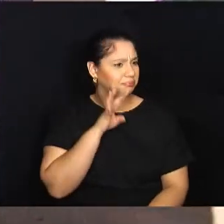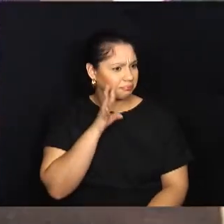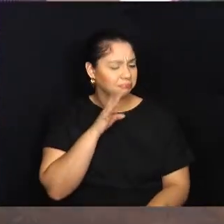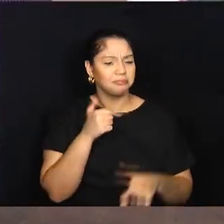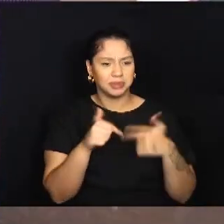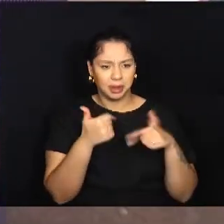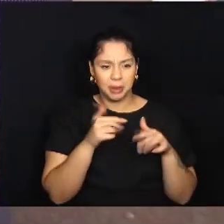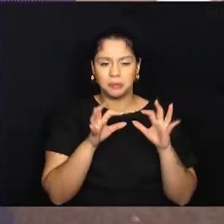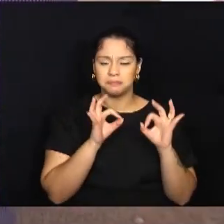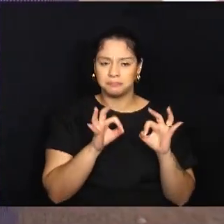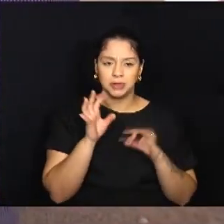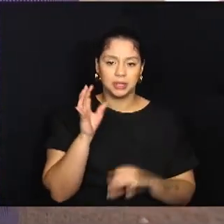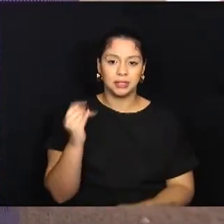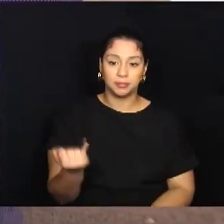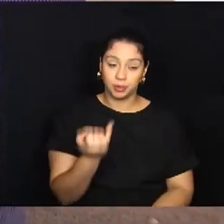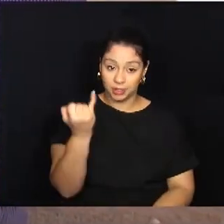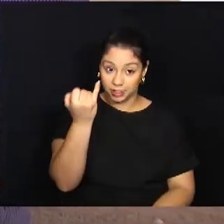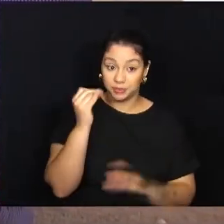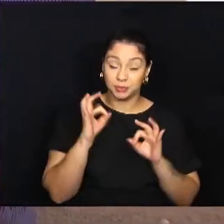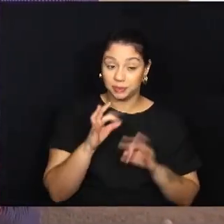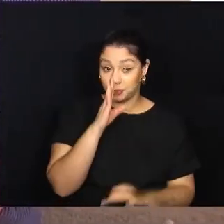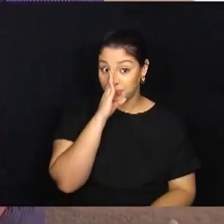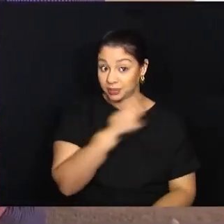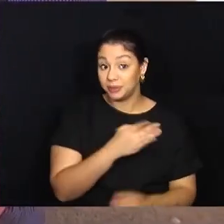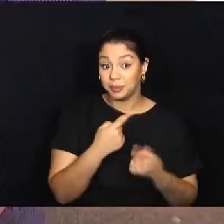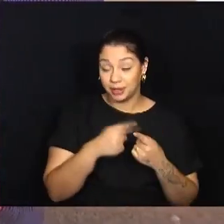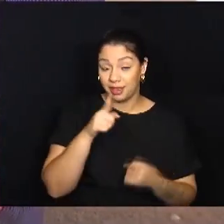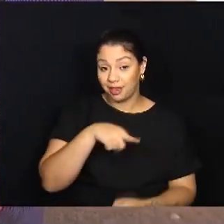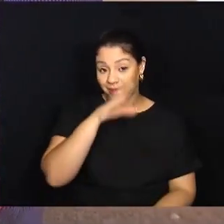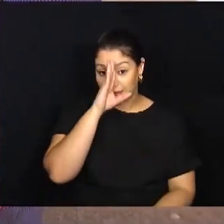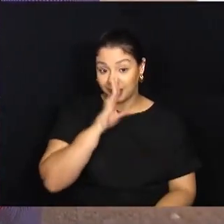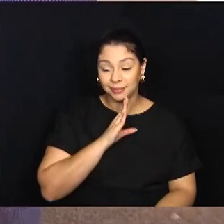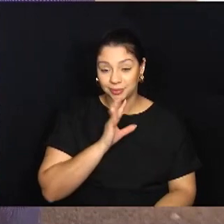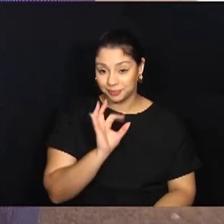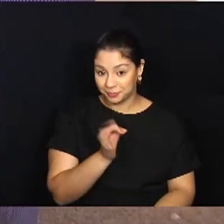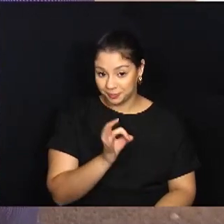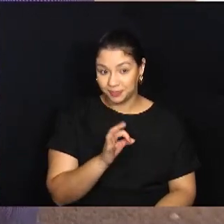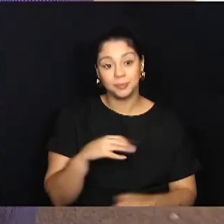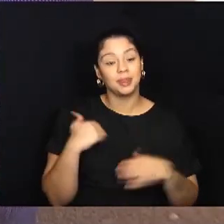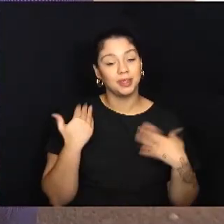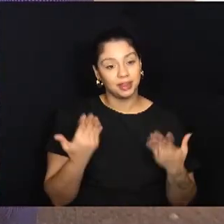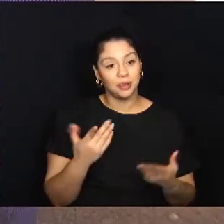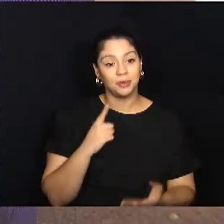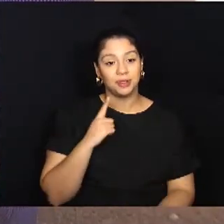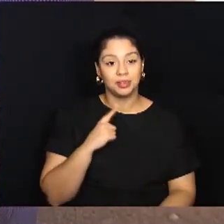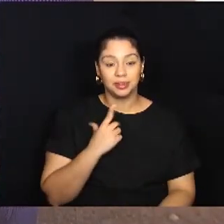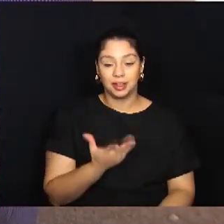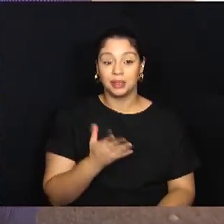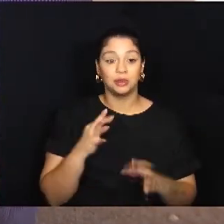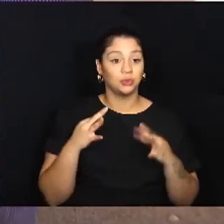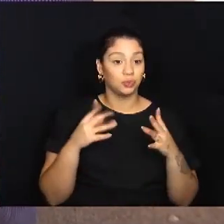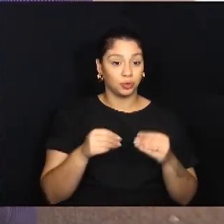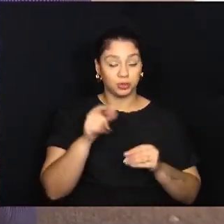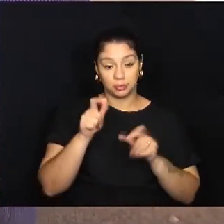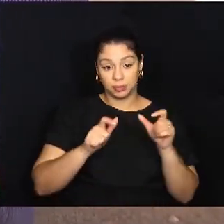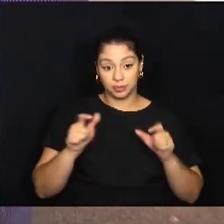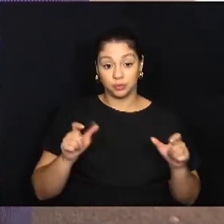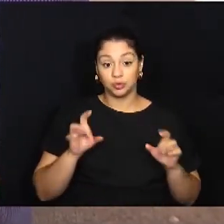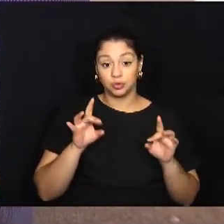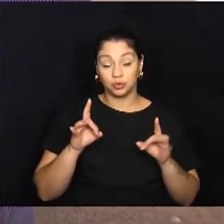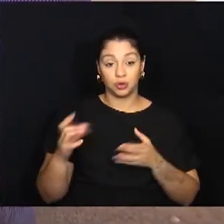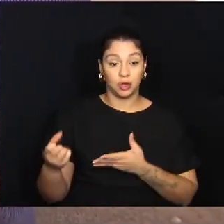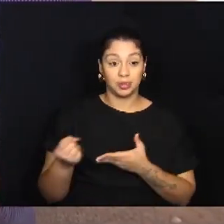bacana, né? Importante, principalmente porque é gratuito, né, Wagner? Perfeito. Então, assim, atende a todas as pessoas, basta trazer